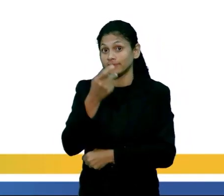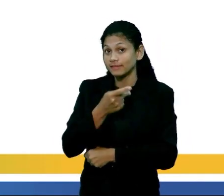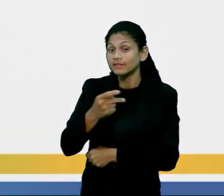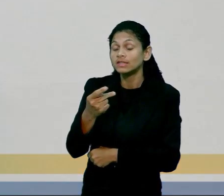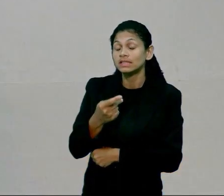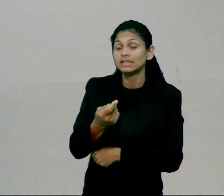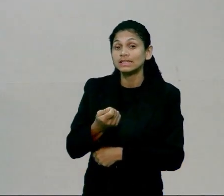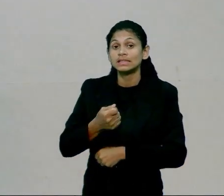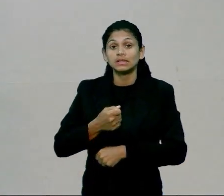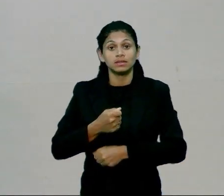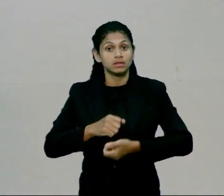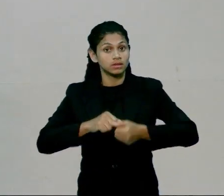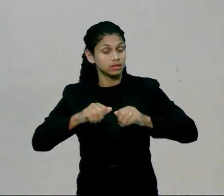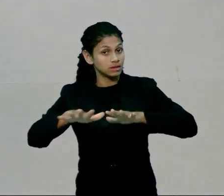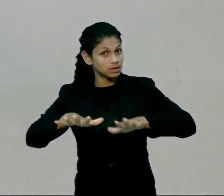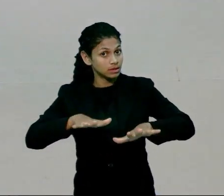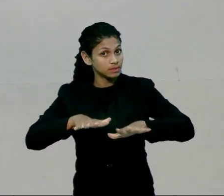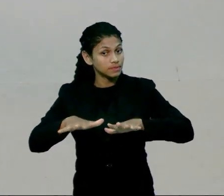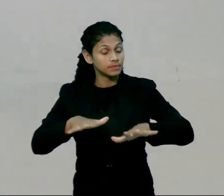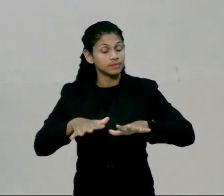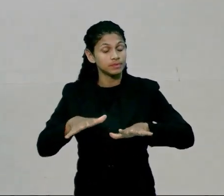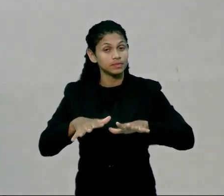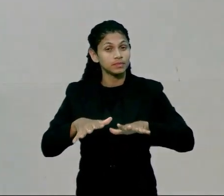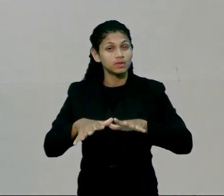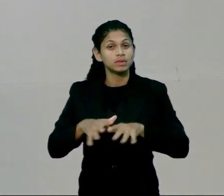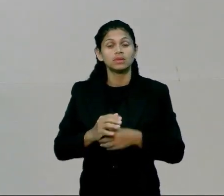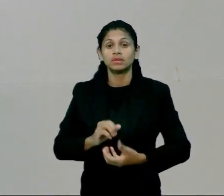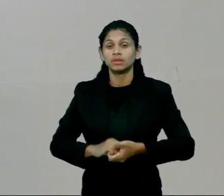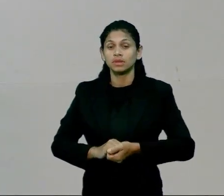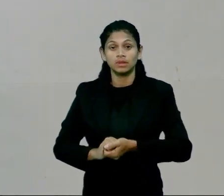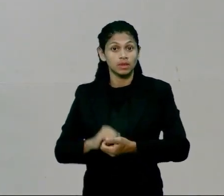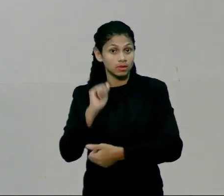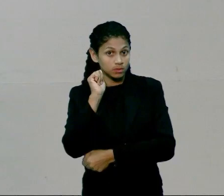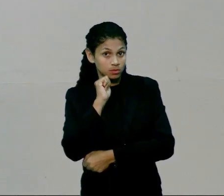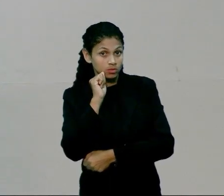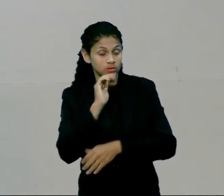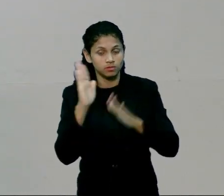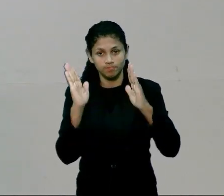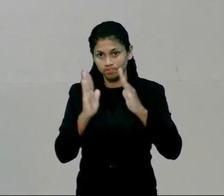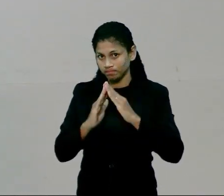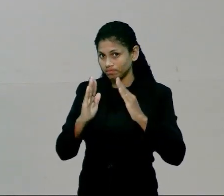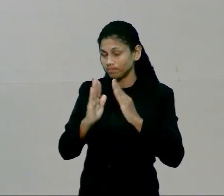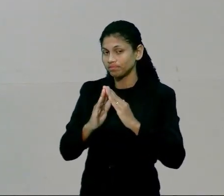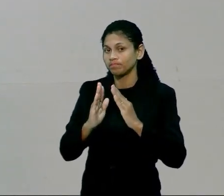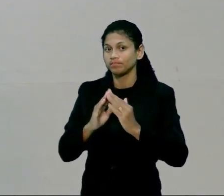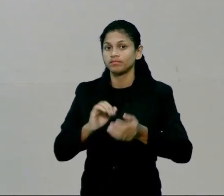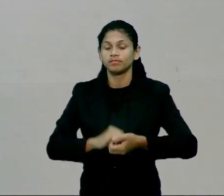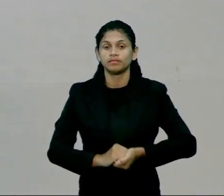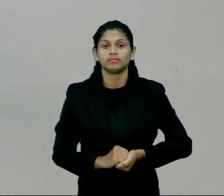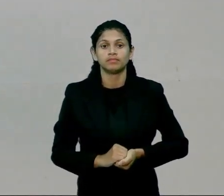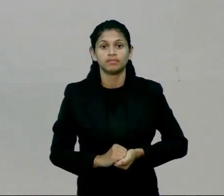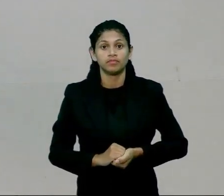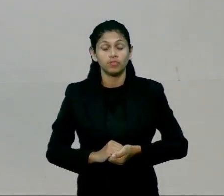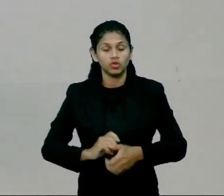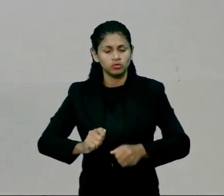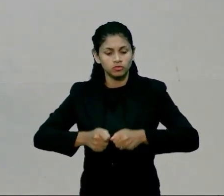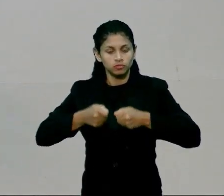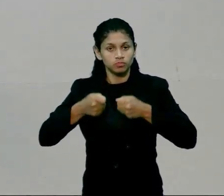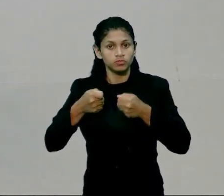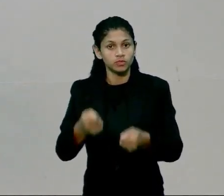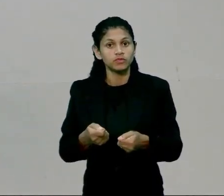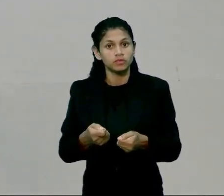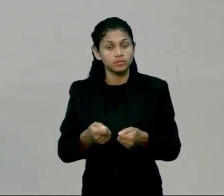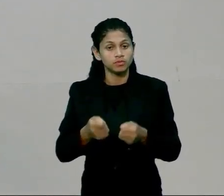de casa. Então, volta para mim, o Jeremy já se foi, porque qual é o direcionamento? Aqui a gente está falando do esforço físico que a gente gera no nosso